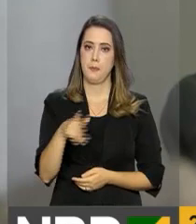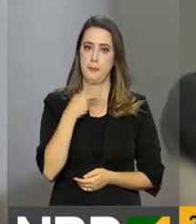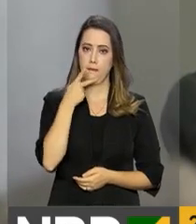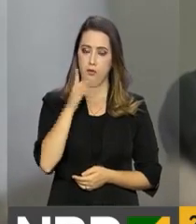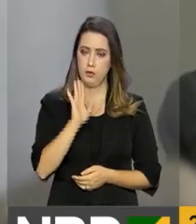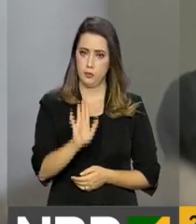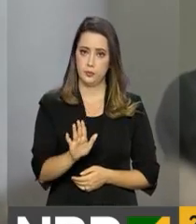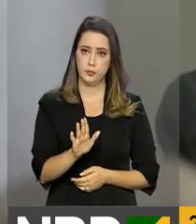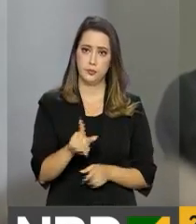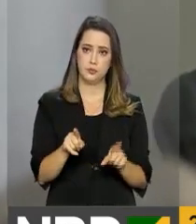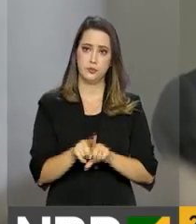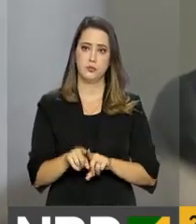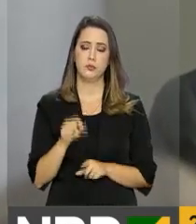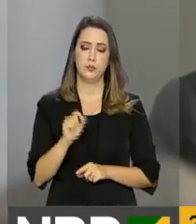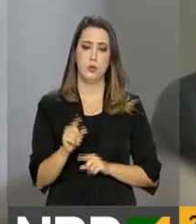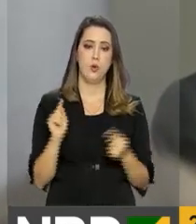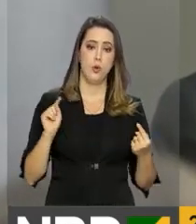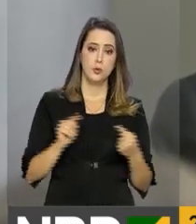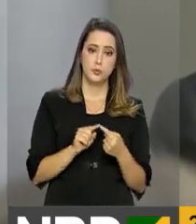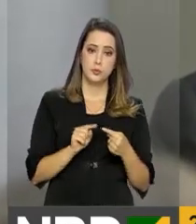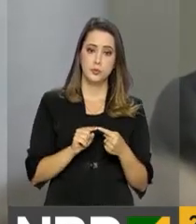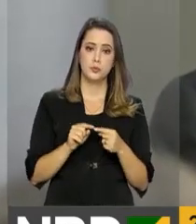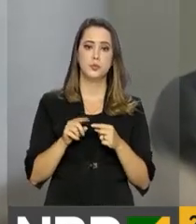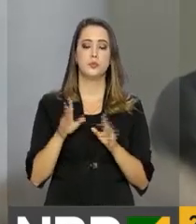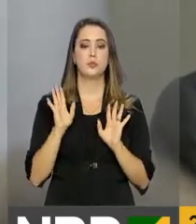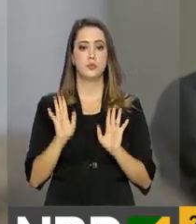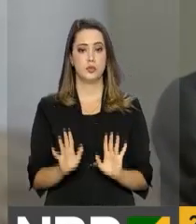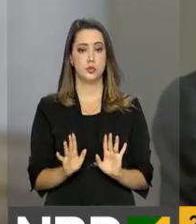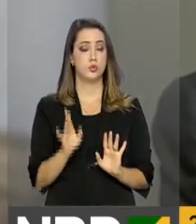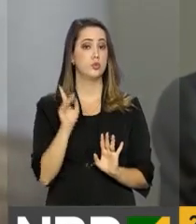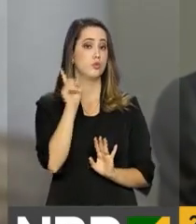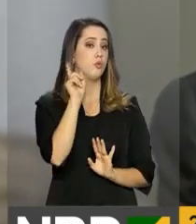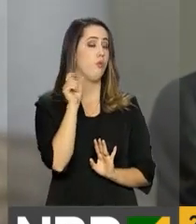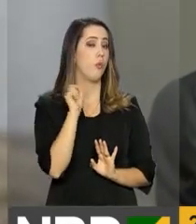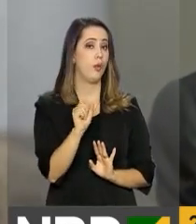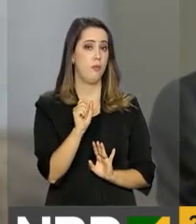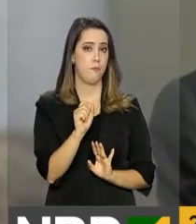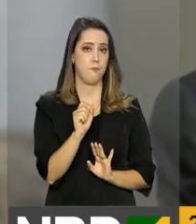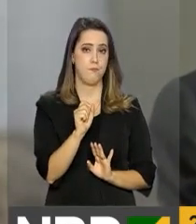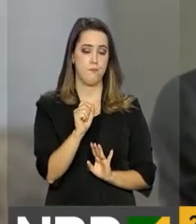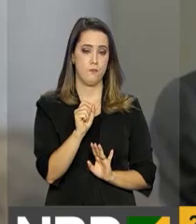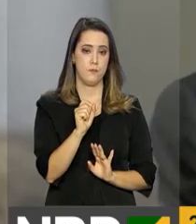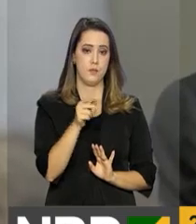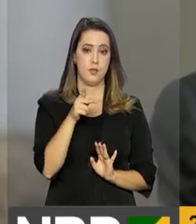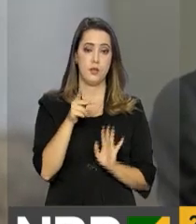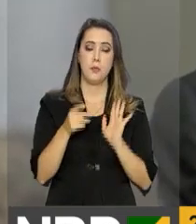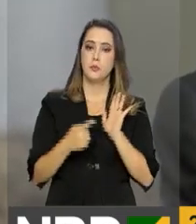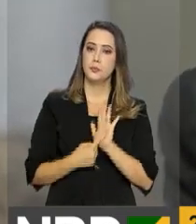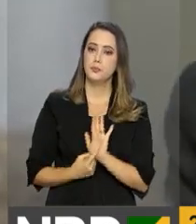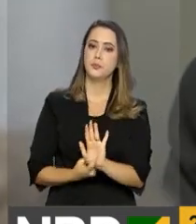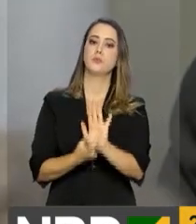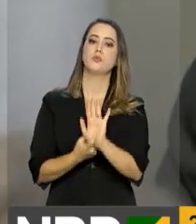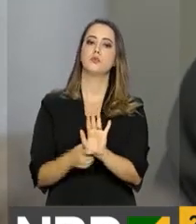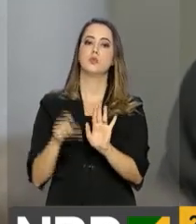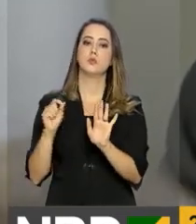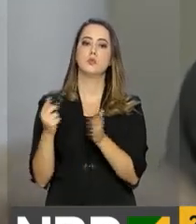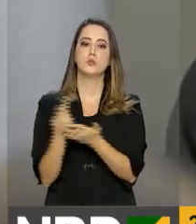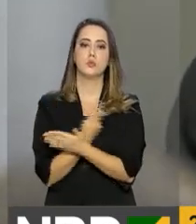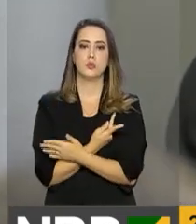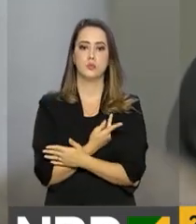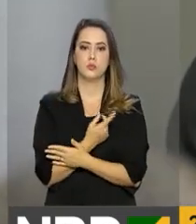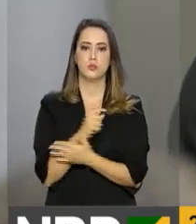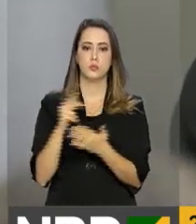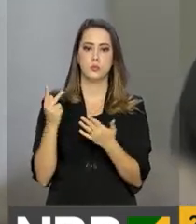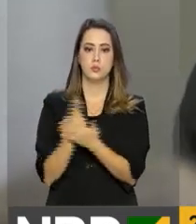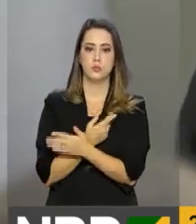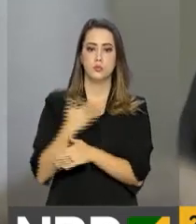dizer que o objetivo desta fala é, na verdade, revelar o que é que foi feito